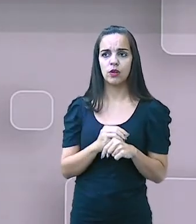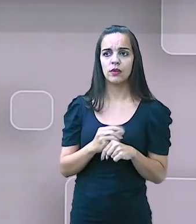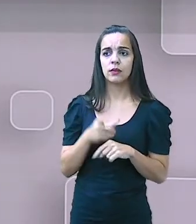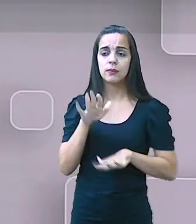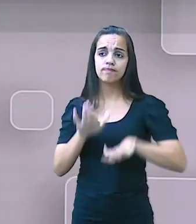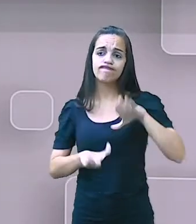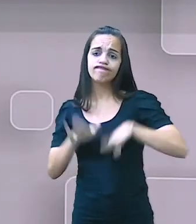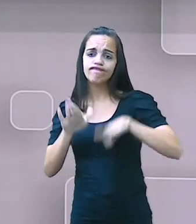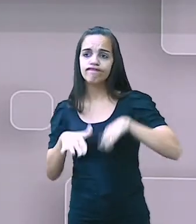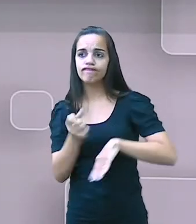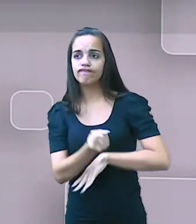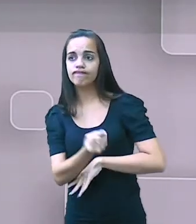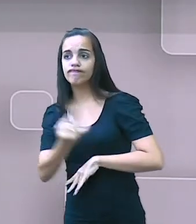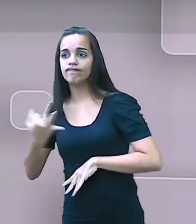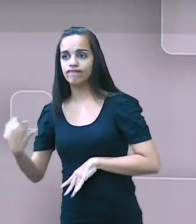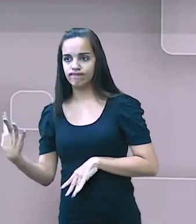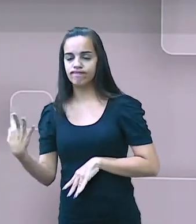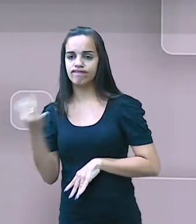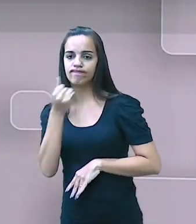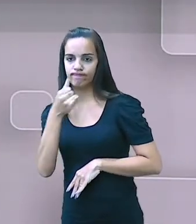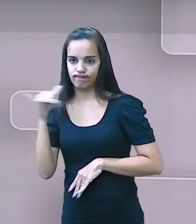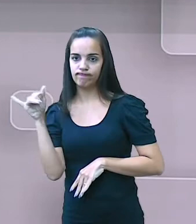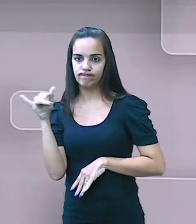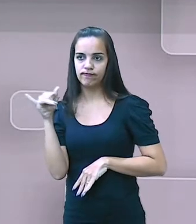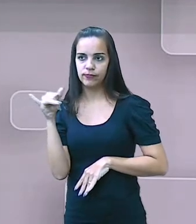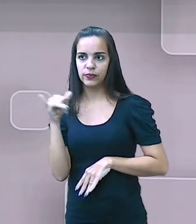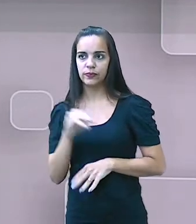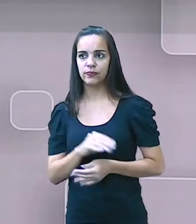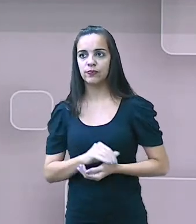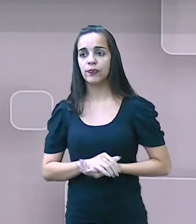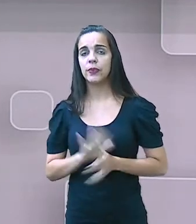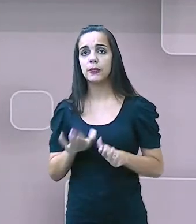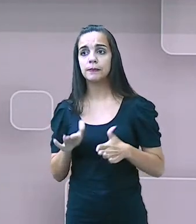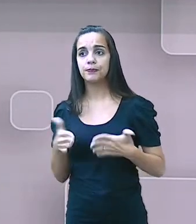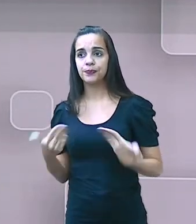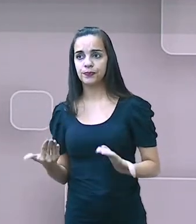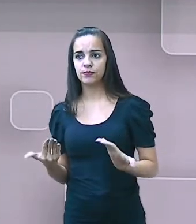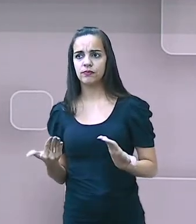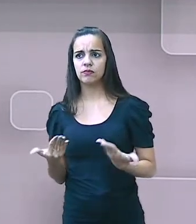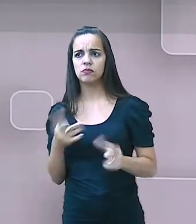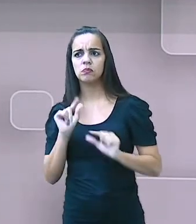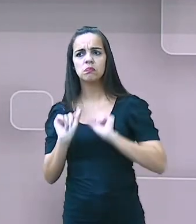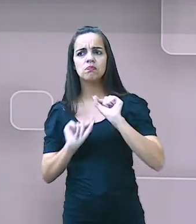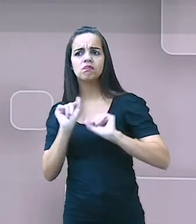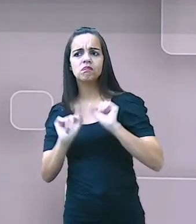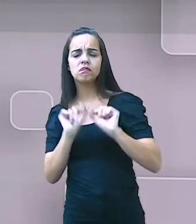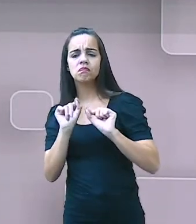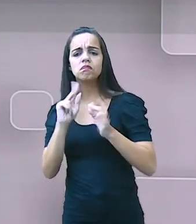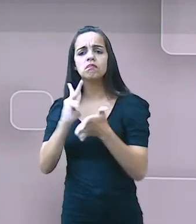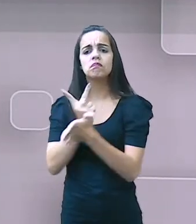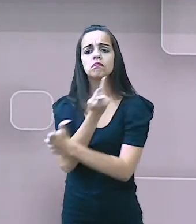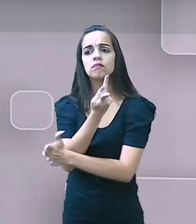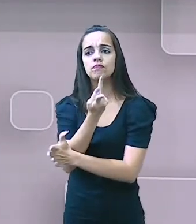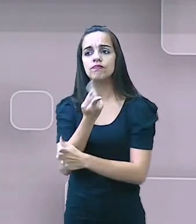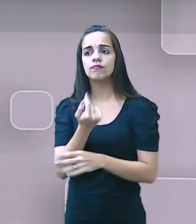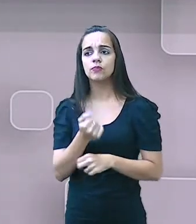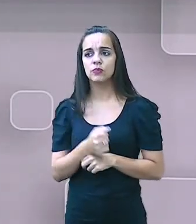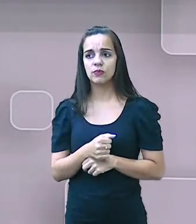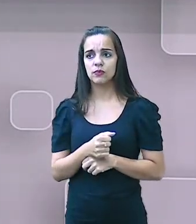depende da quantidade de energia. Então, o que é que está acontecendo?